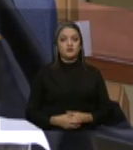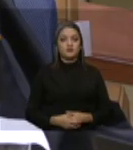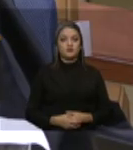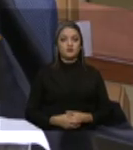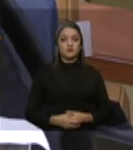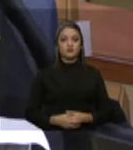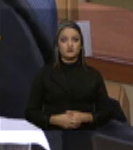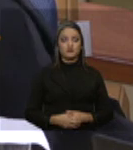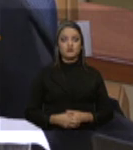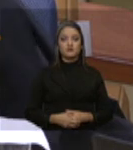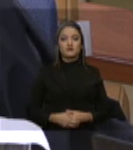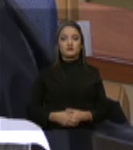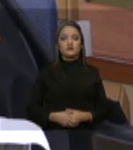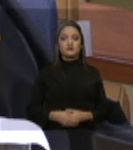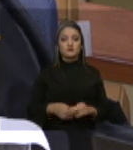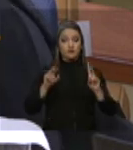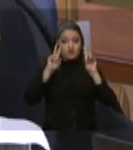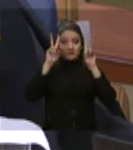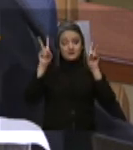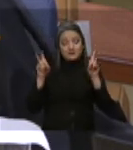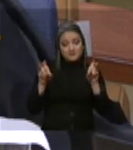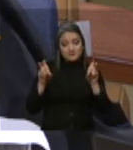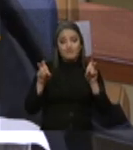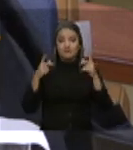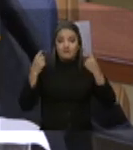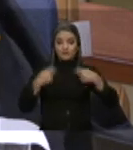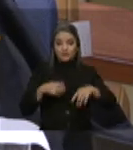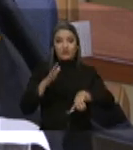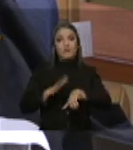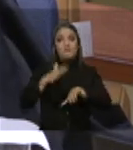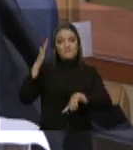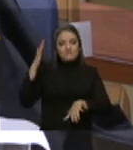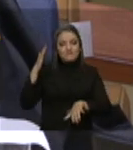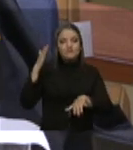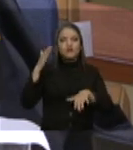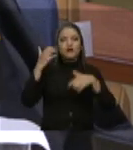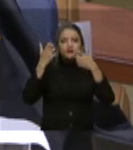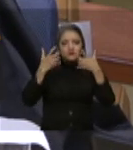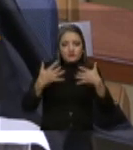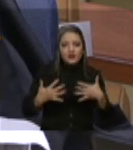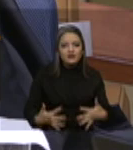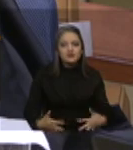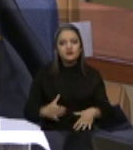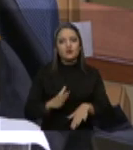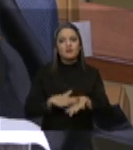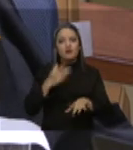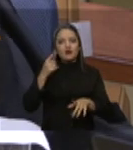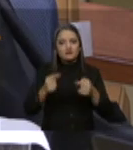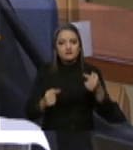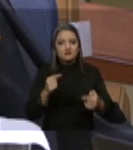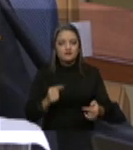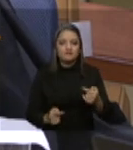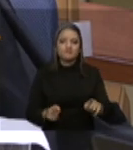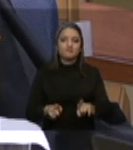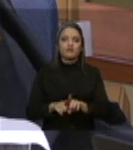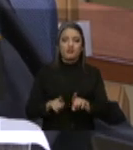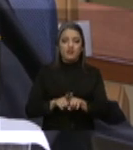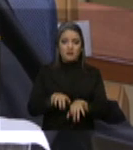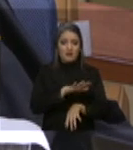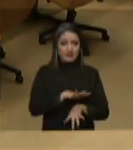tema propiciasse maiores considerações inclusive teóricas não apenas a luz do conhecimento